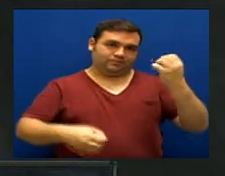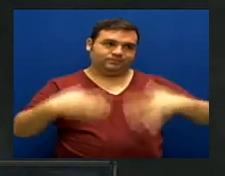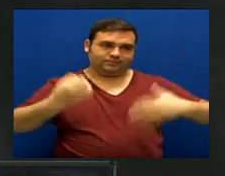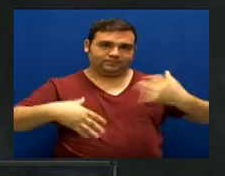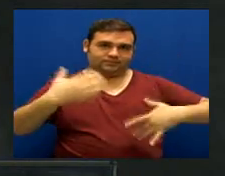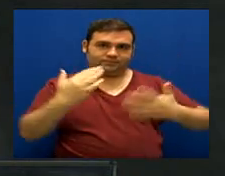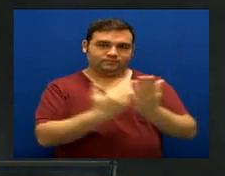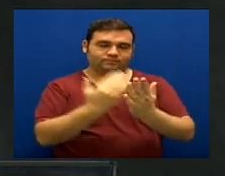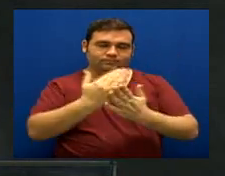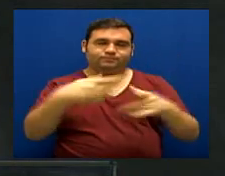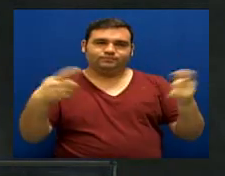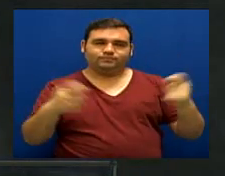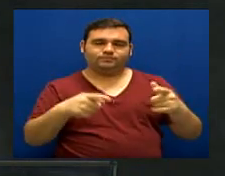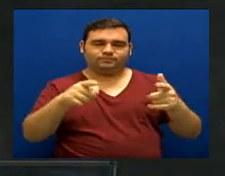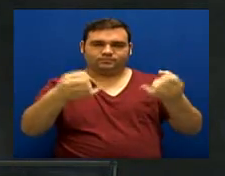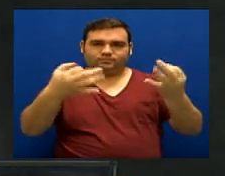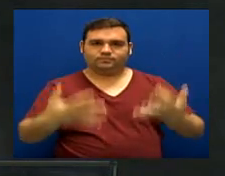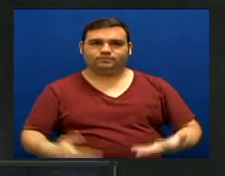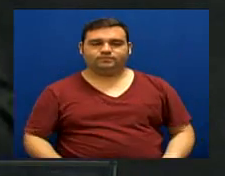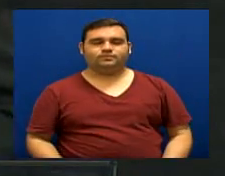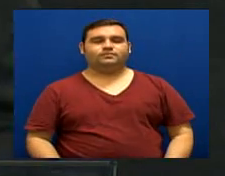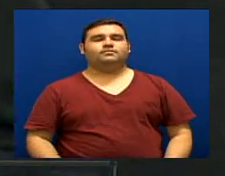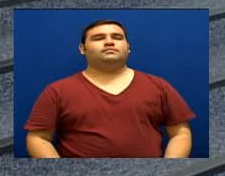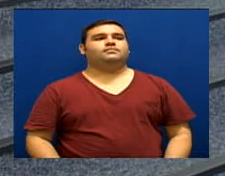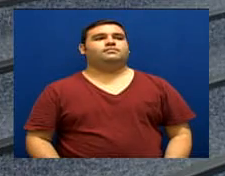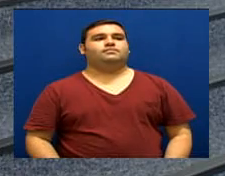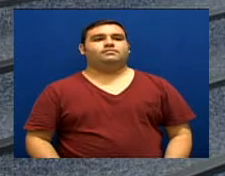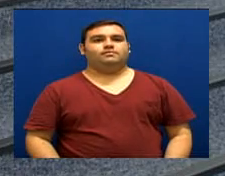em cima do que o senhor relator